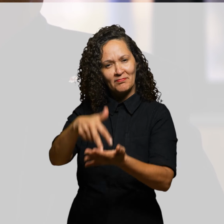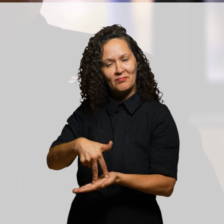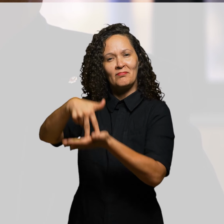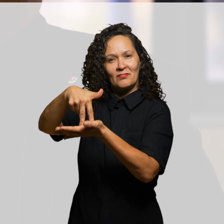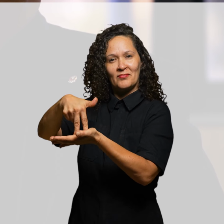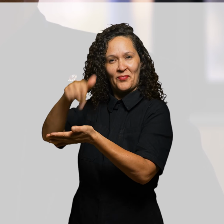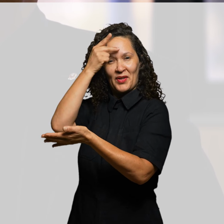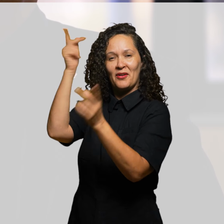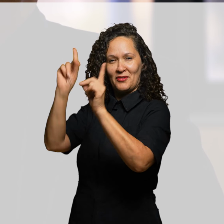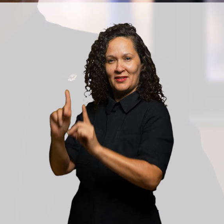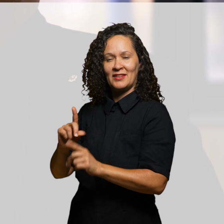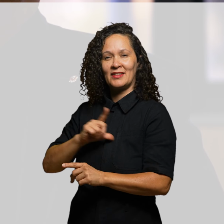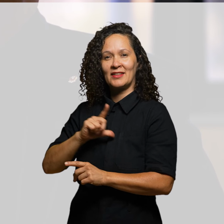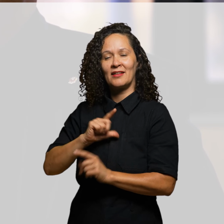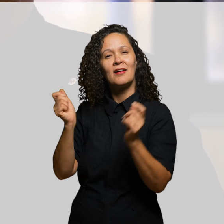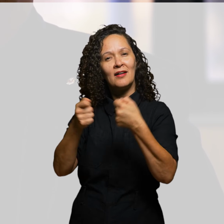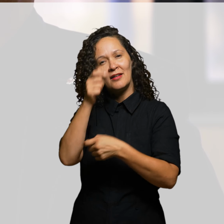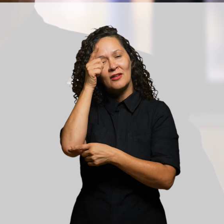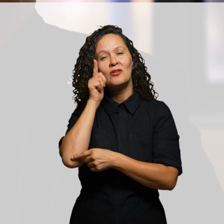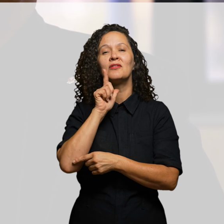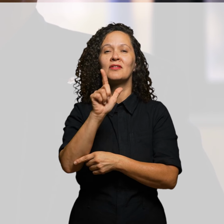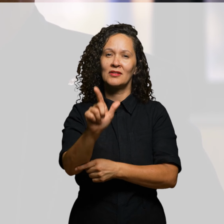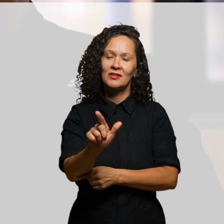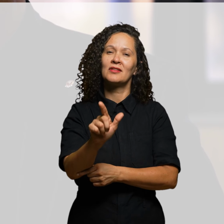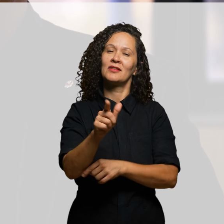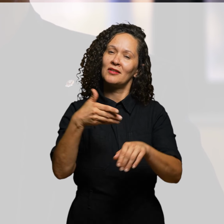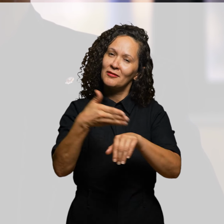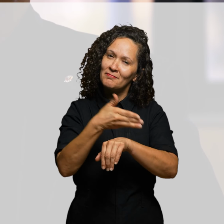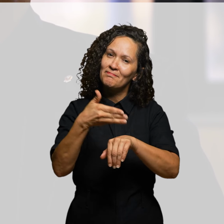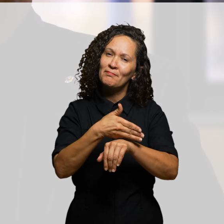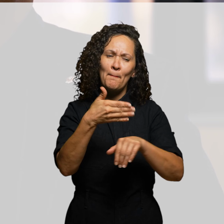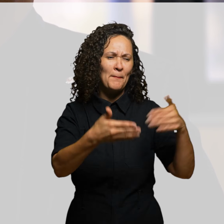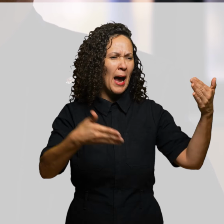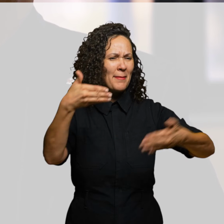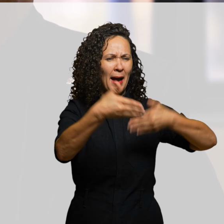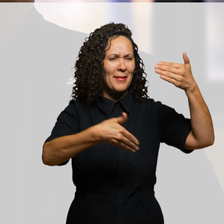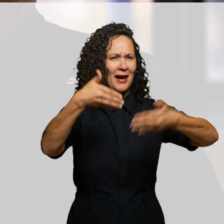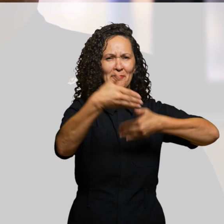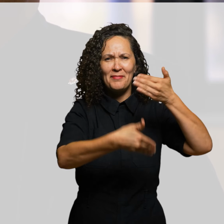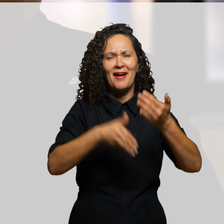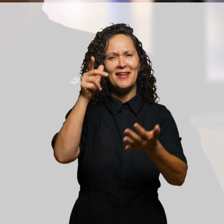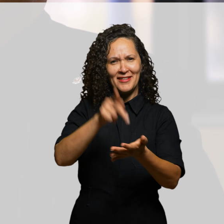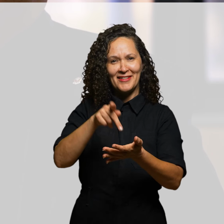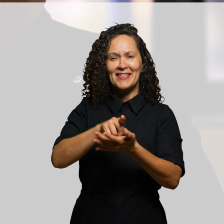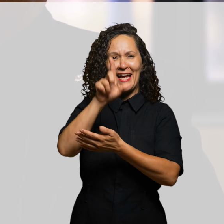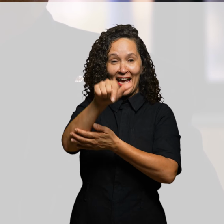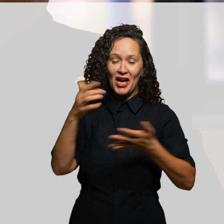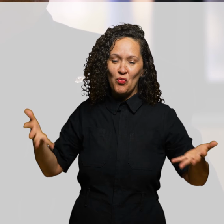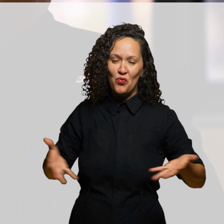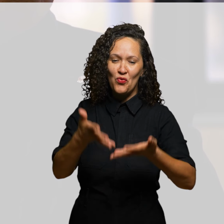essa possibilidade de participar, ela de maneira indireta está